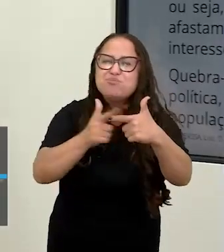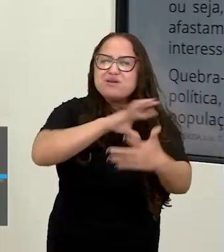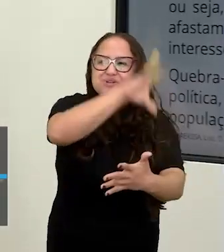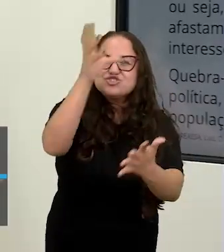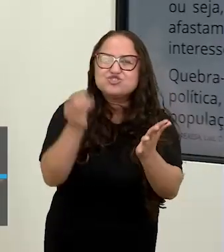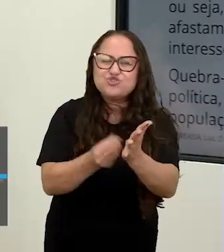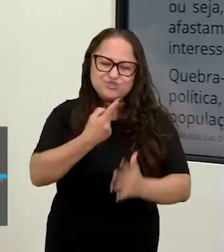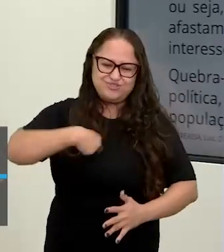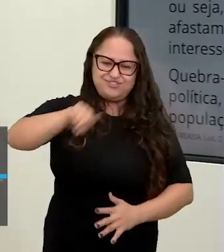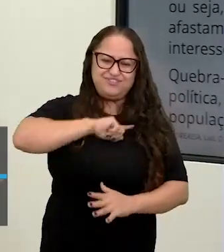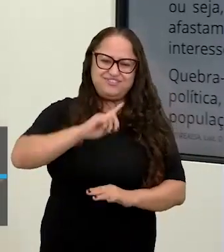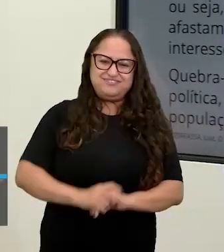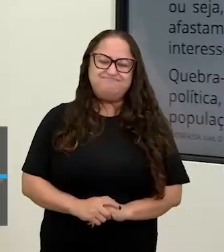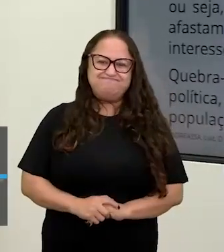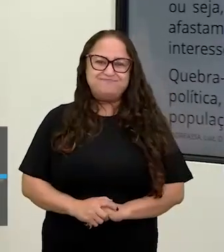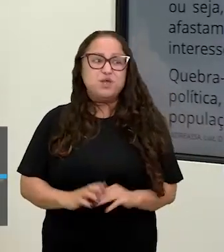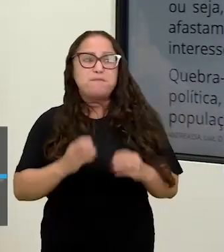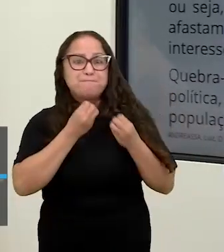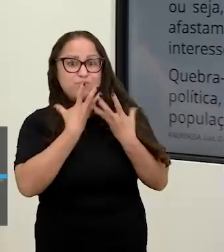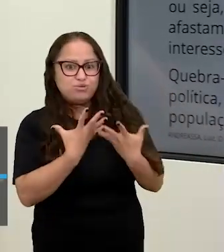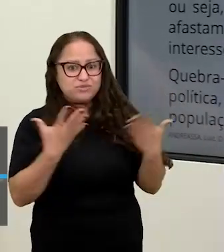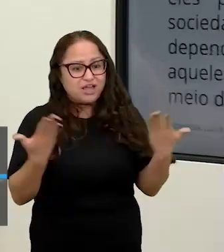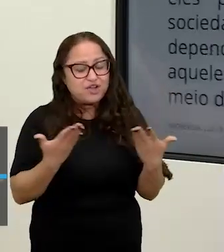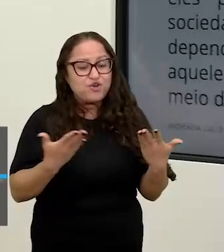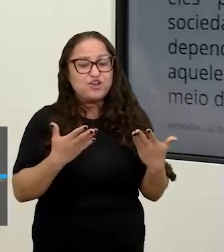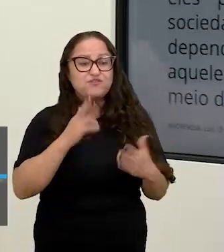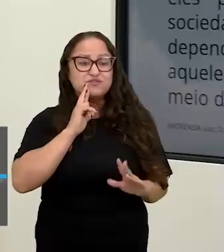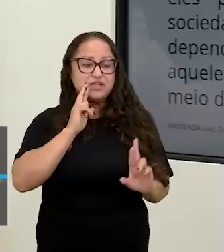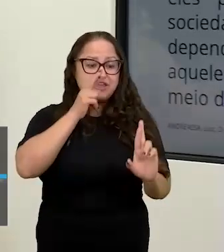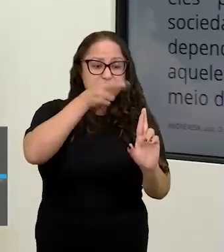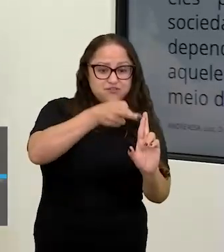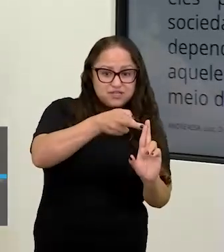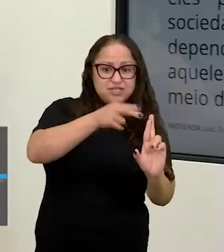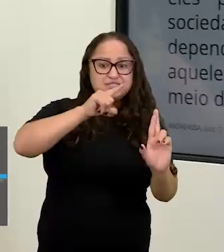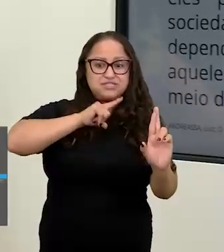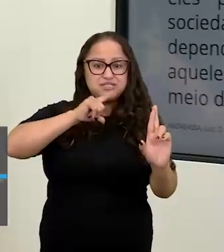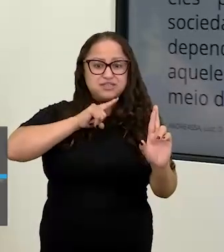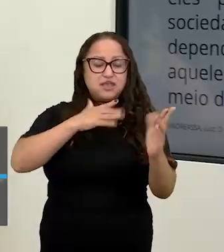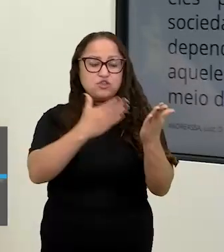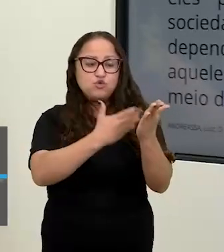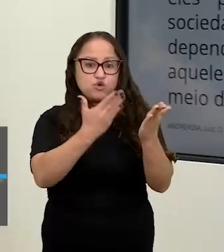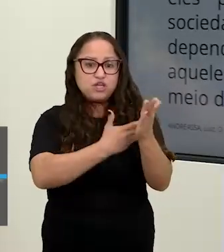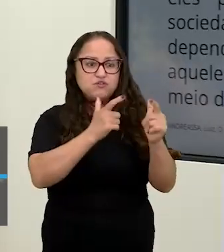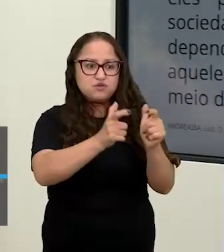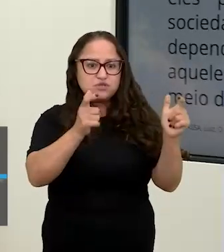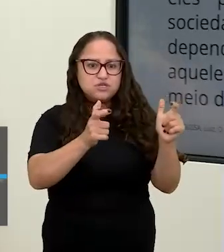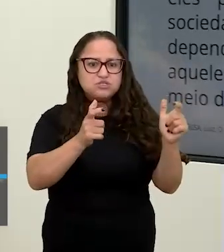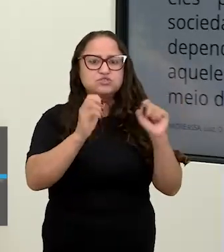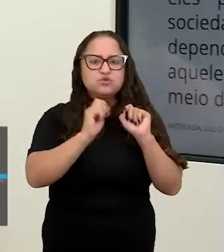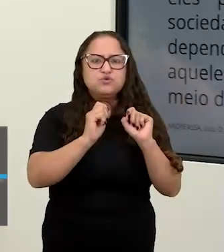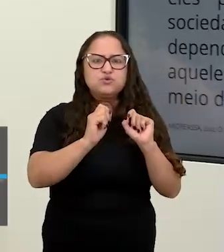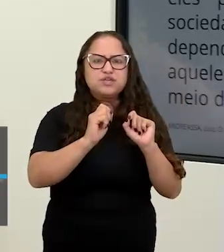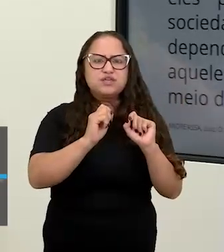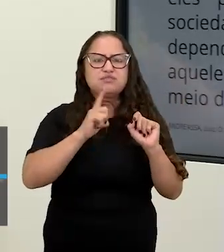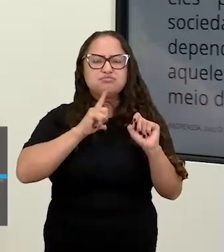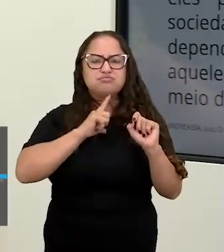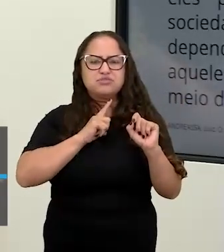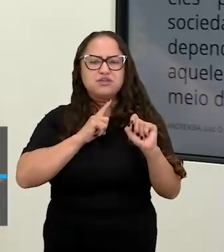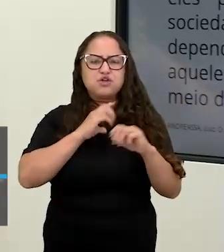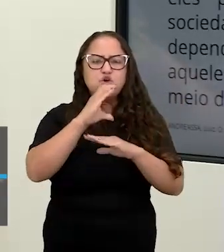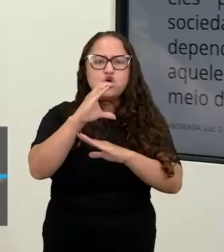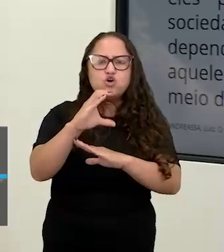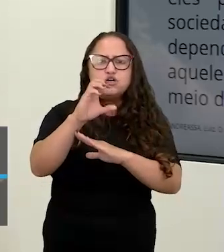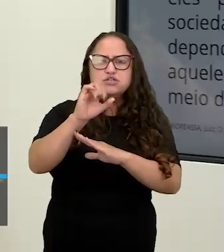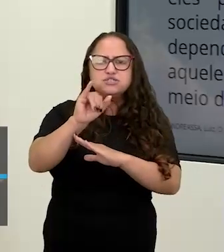referência aqui, né? Eu não vou conseguir comentar ela há muito tempo, mas é uma referência de um livro grande que se chama O Circuito dos Afetos, que